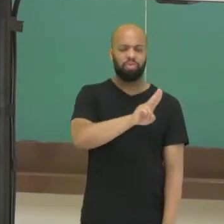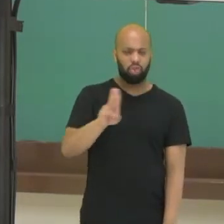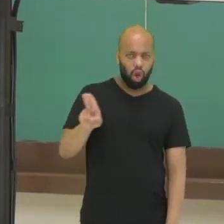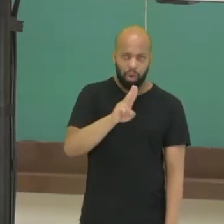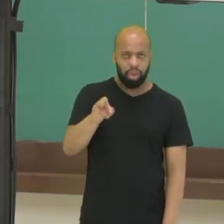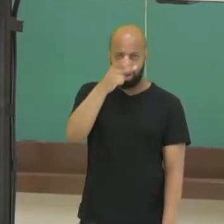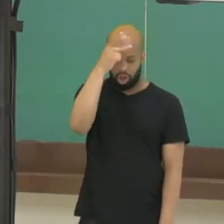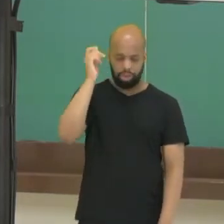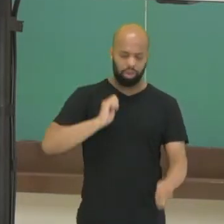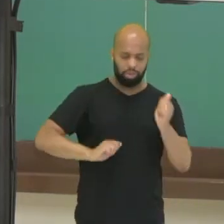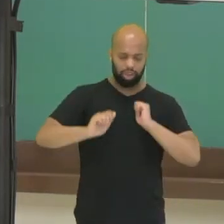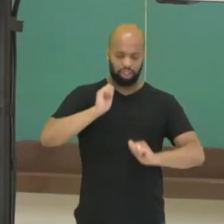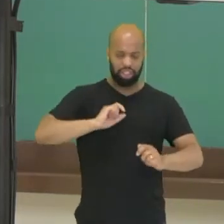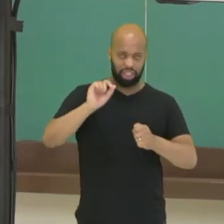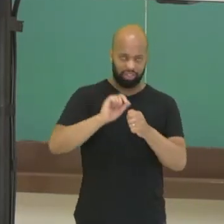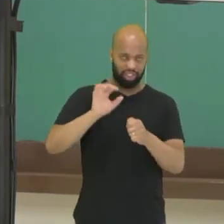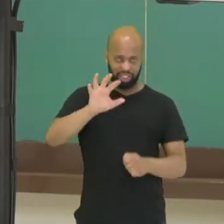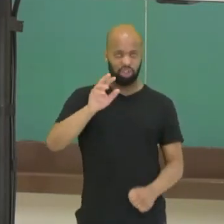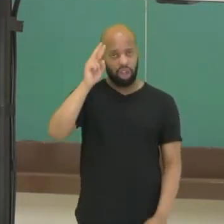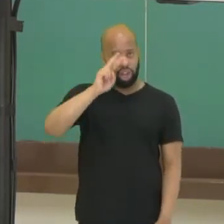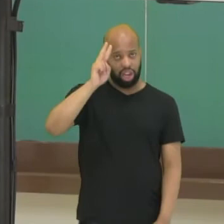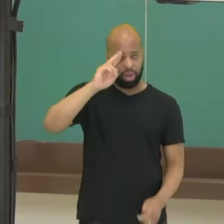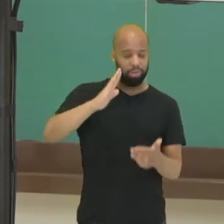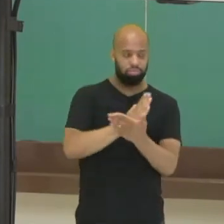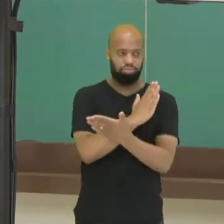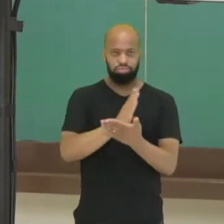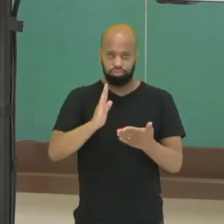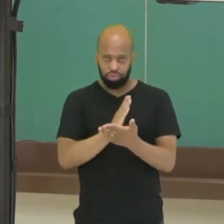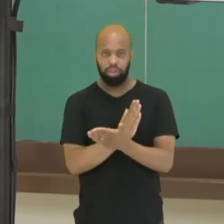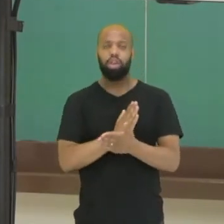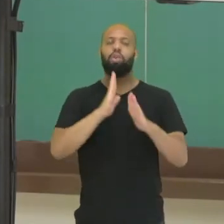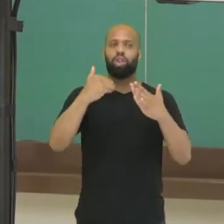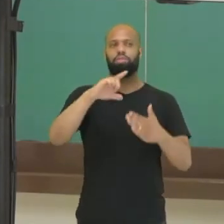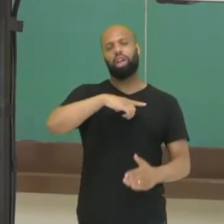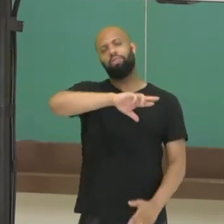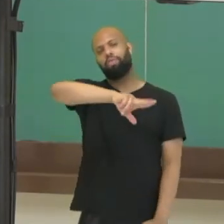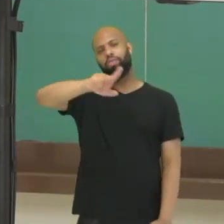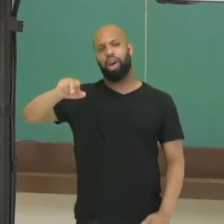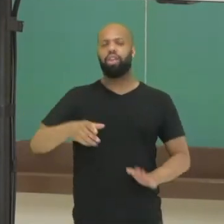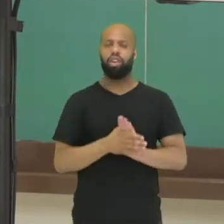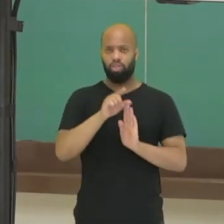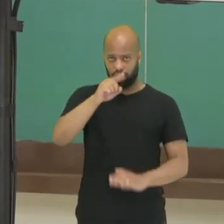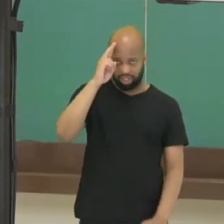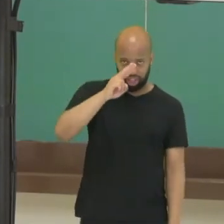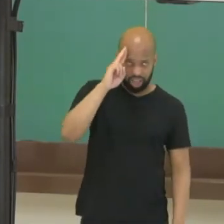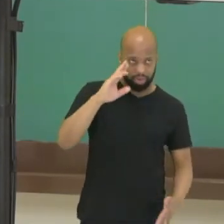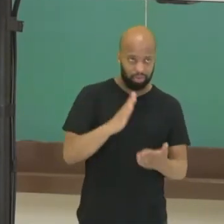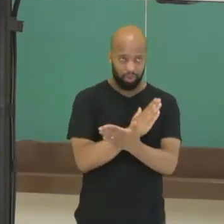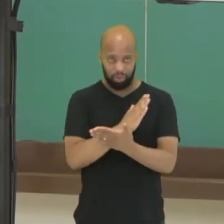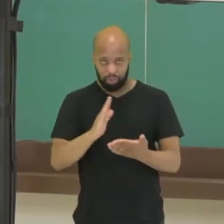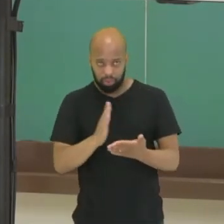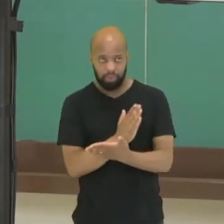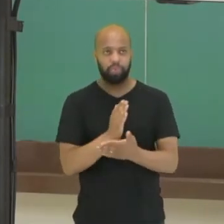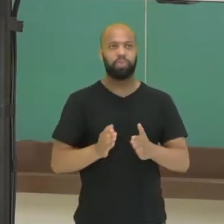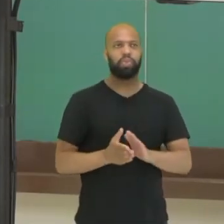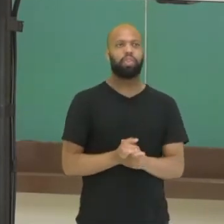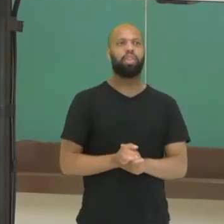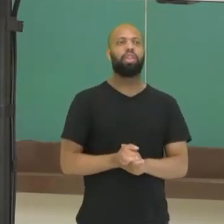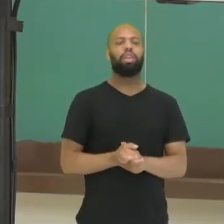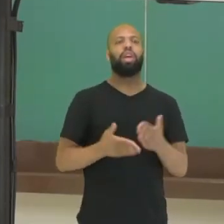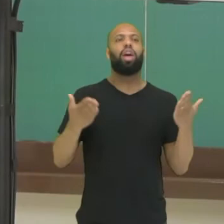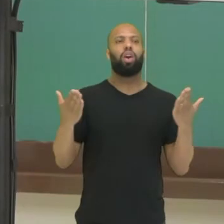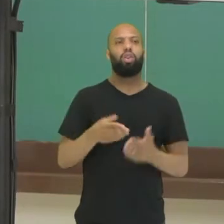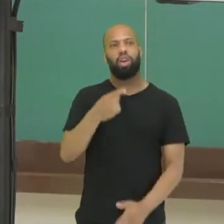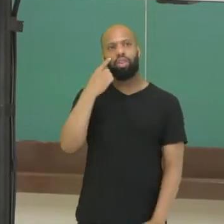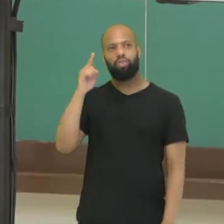artista que fez stand-up comic? Lembra de algum? Né? Existem vários. Será que você lembra de um? Então aqui,